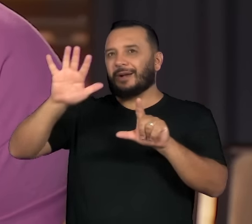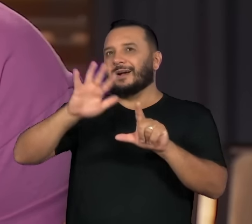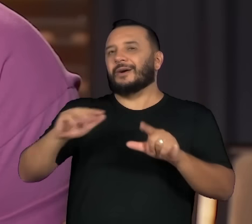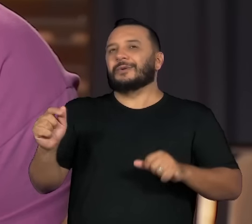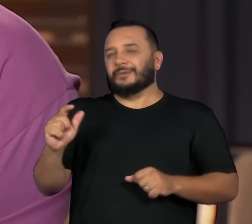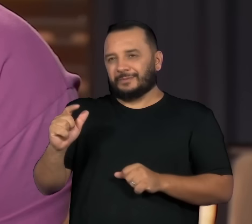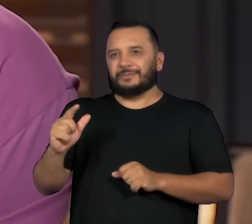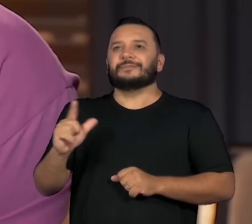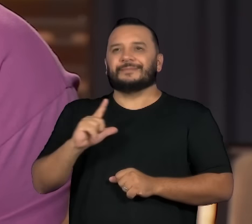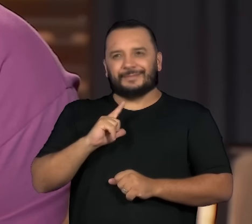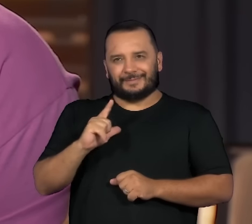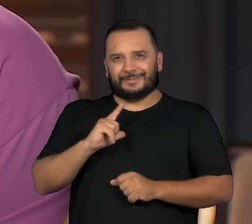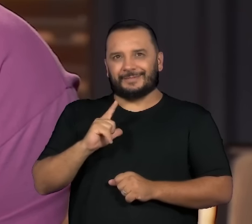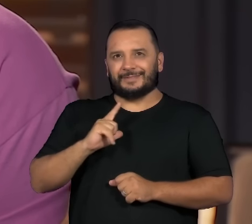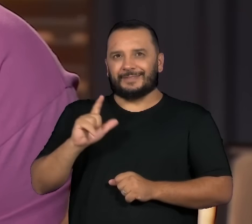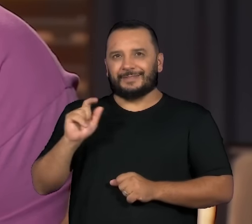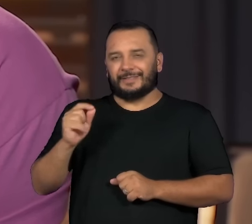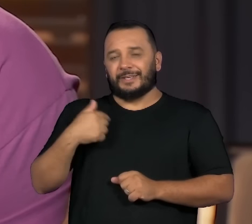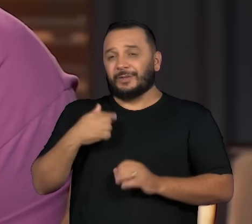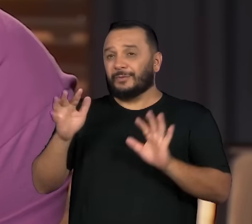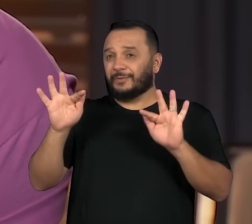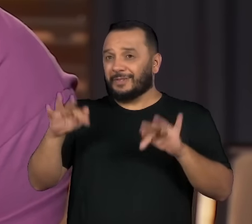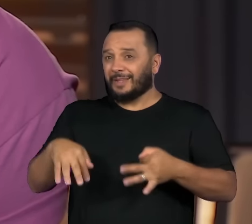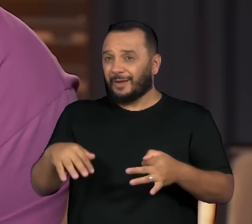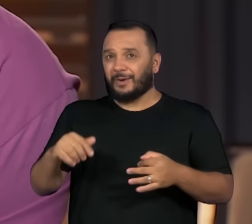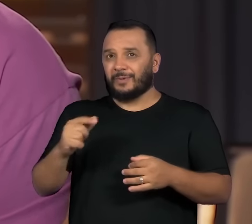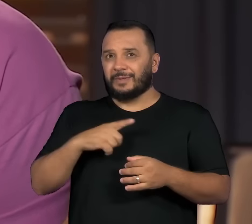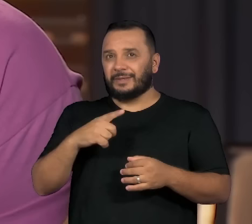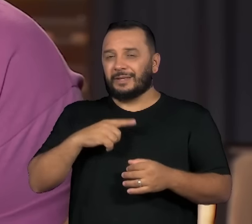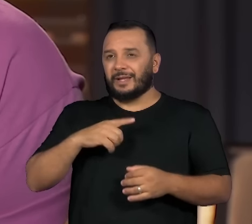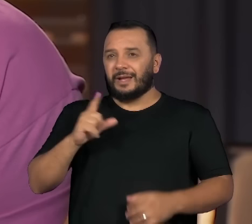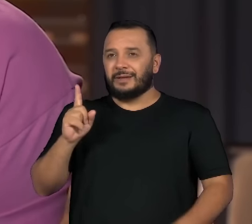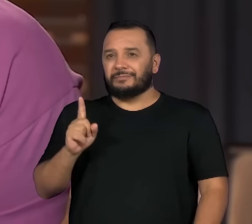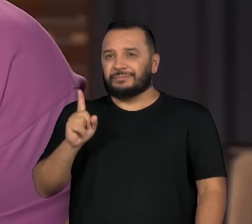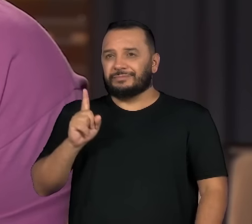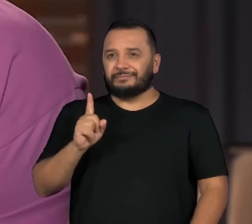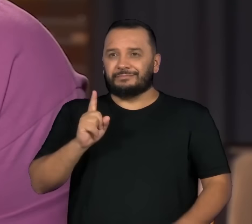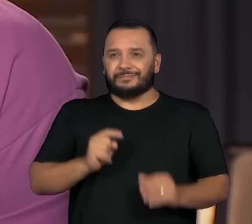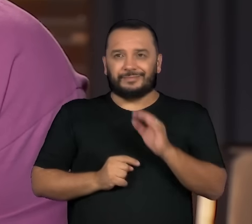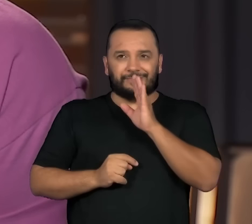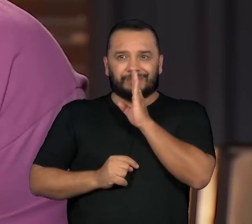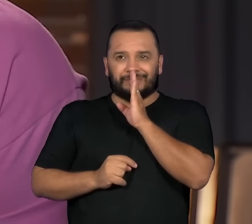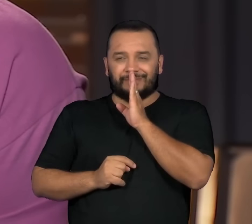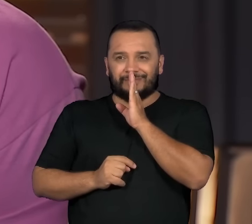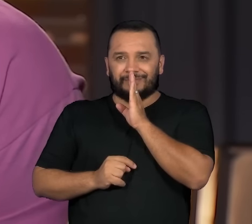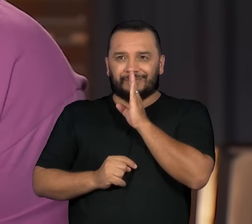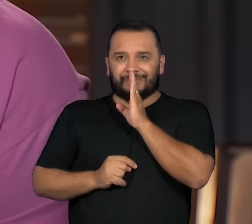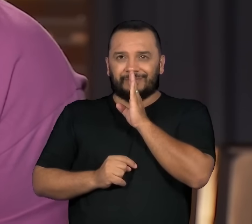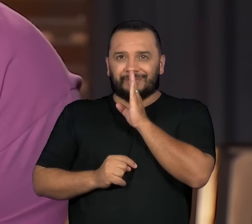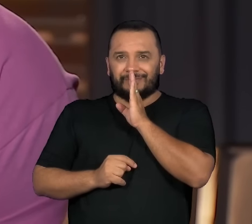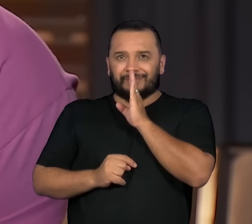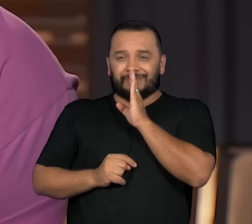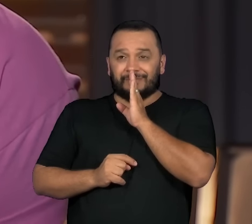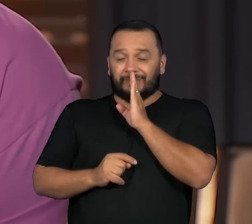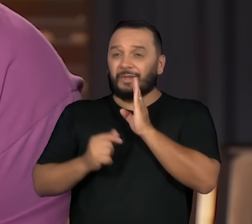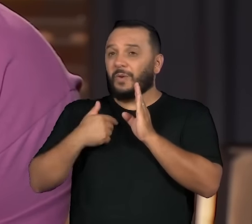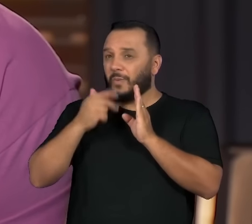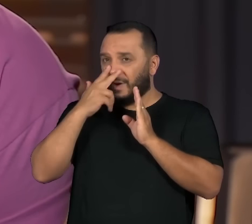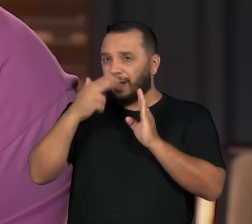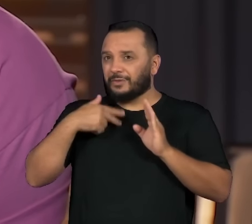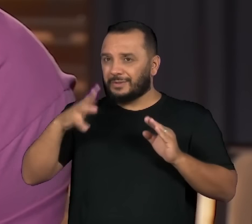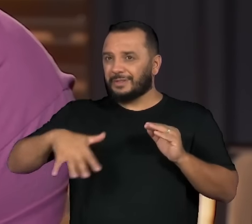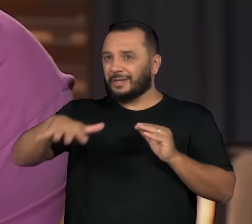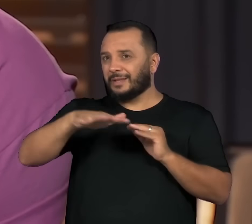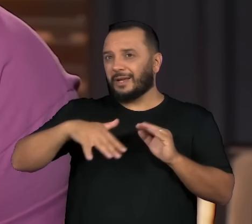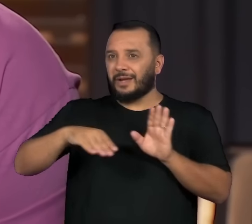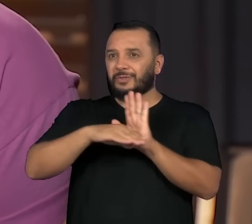uma página no final do quadrinho, quando ele está andando bem quietinho, porque eu acho que o cenário ajuda